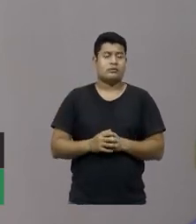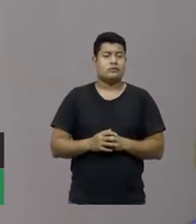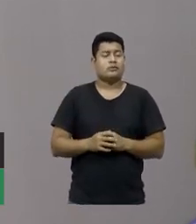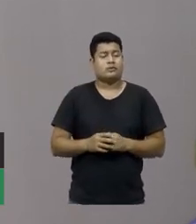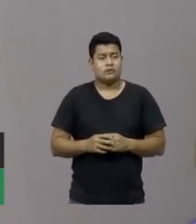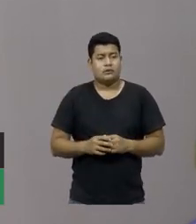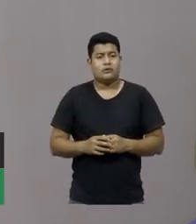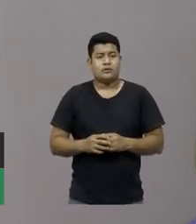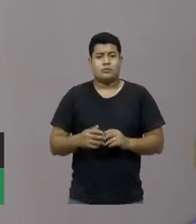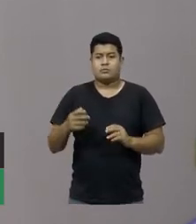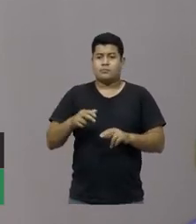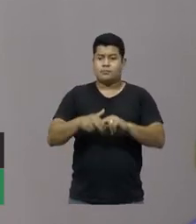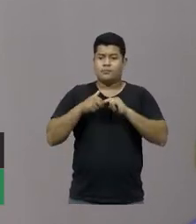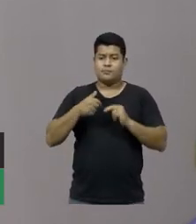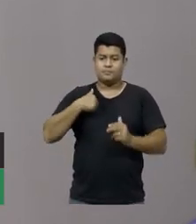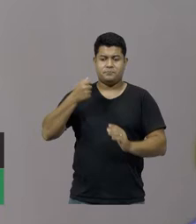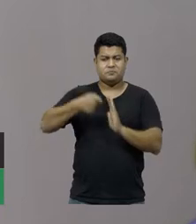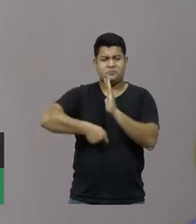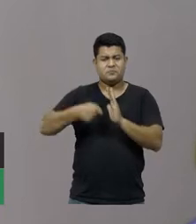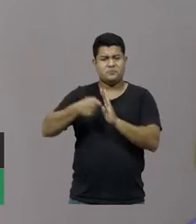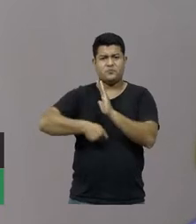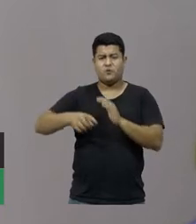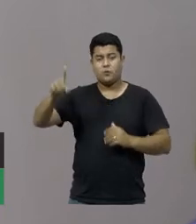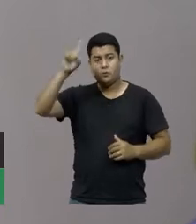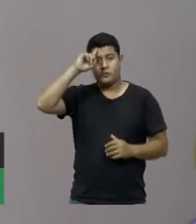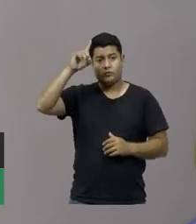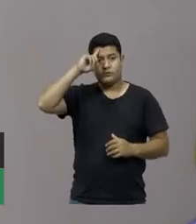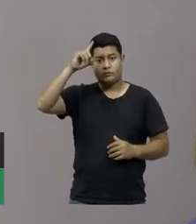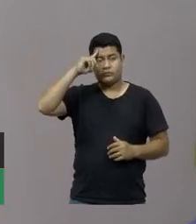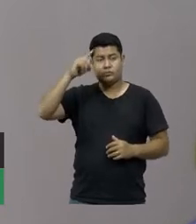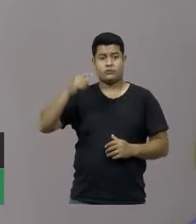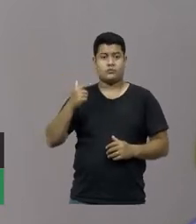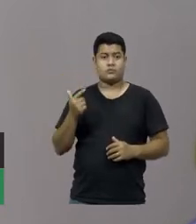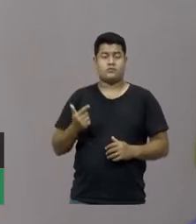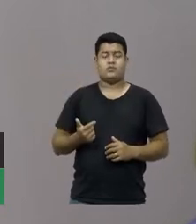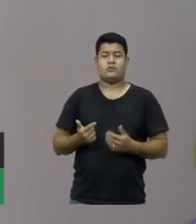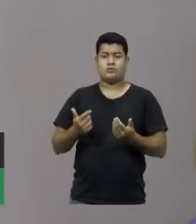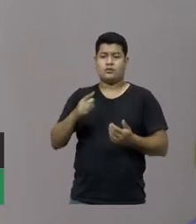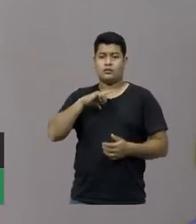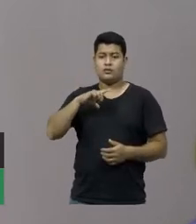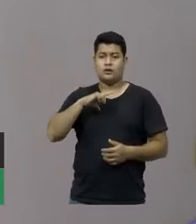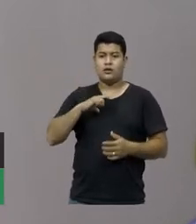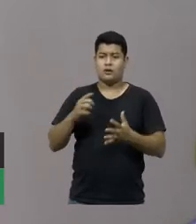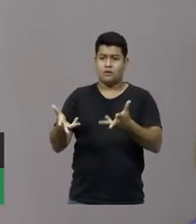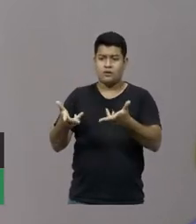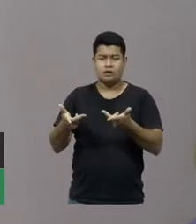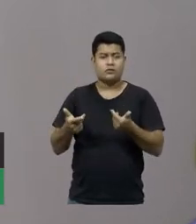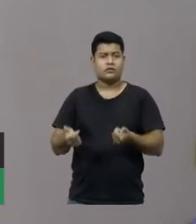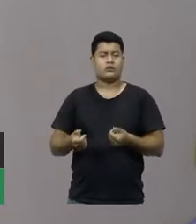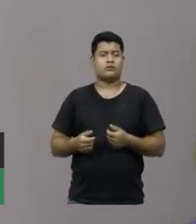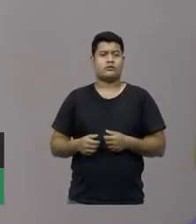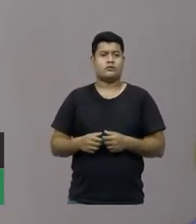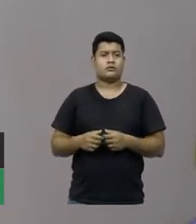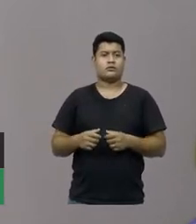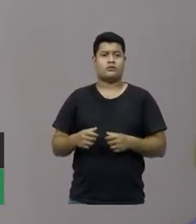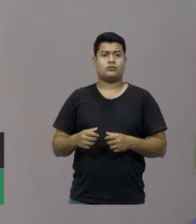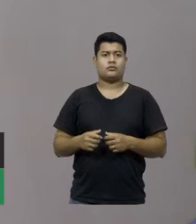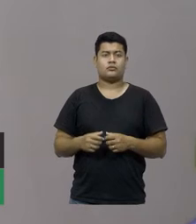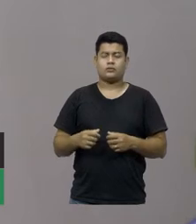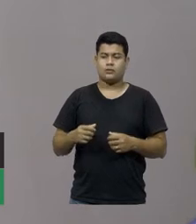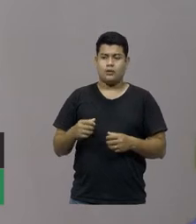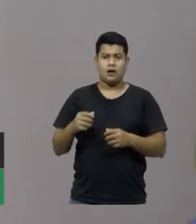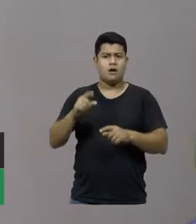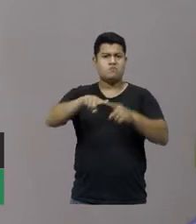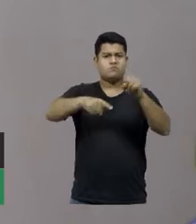todos os dias por condição de trabalho digno, por trabalho por viaturas de qualidade, por equipamento